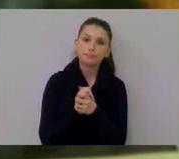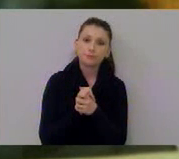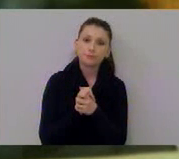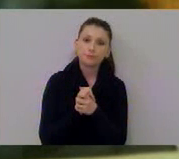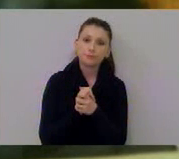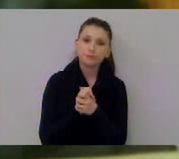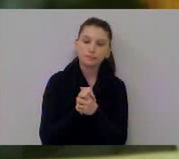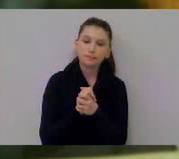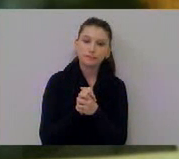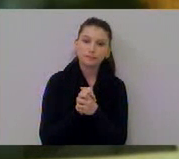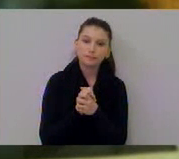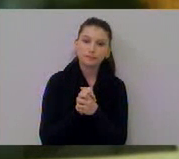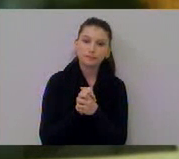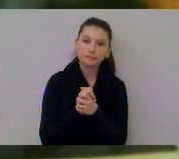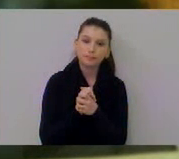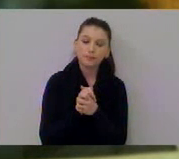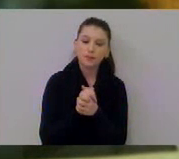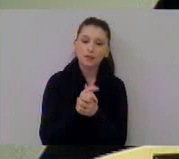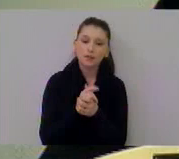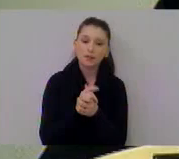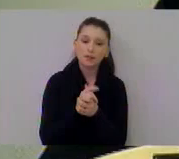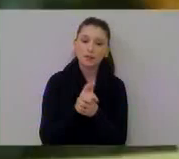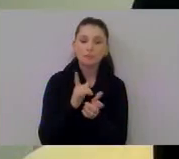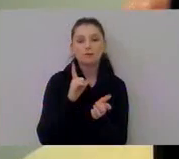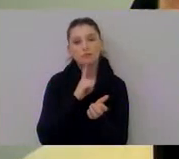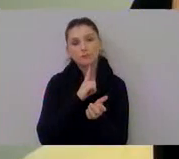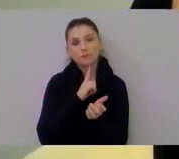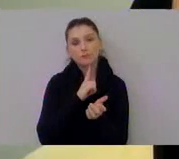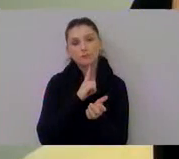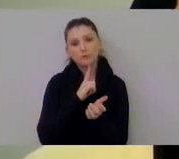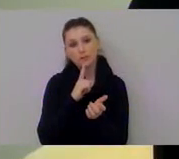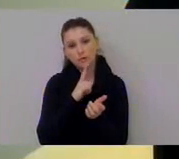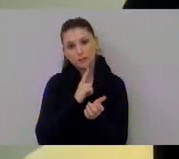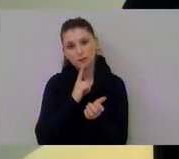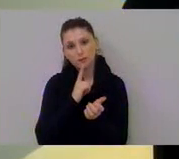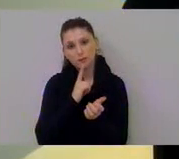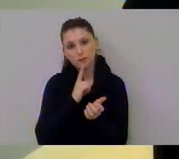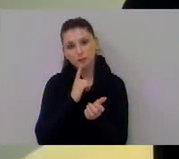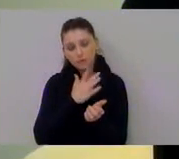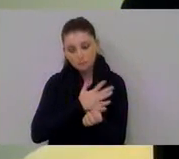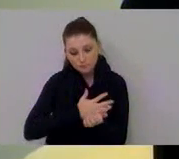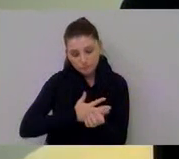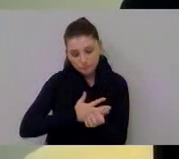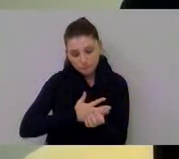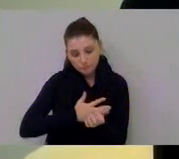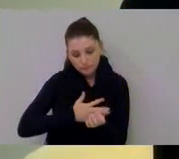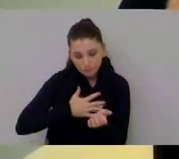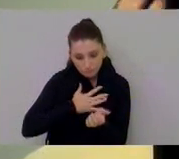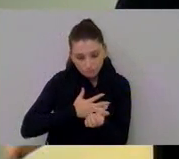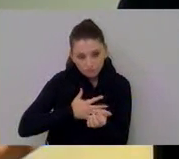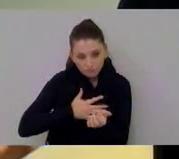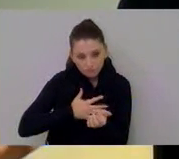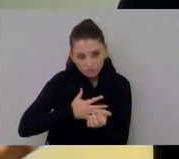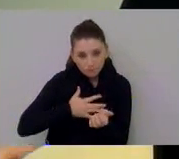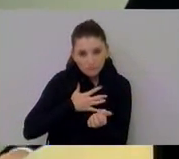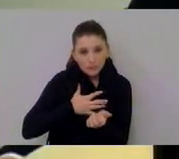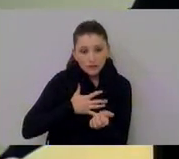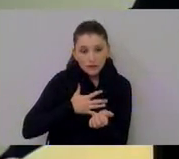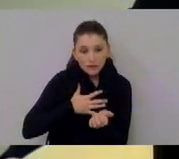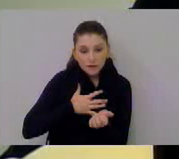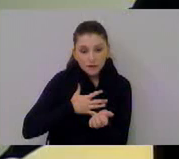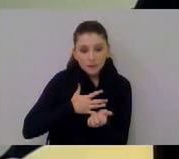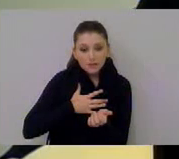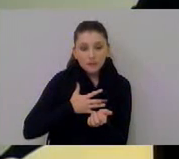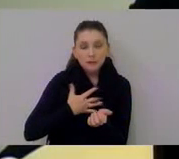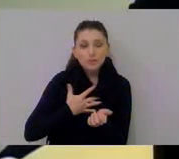Eu tive o prazer, senhor presidente, senhores vereadores, de coordenar Popular,